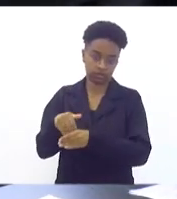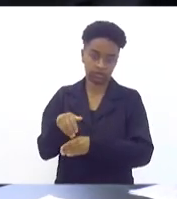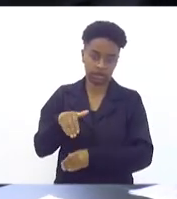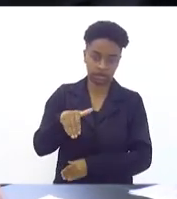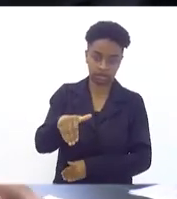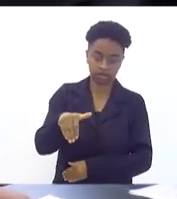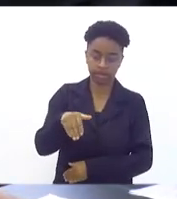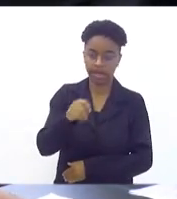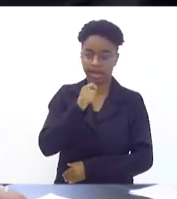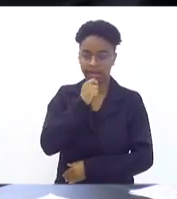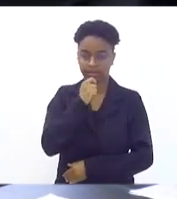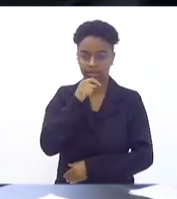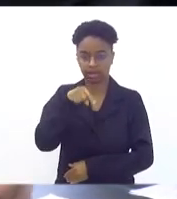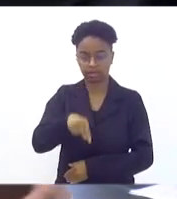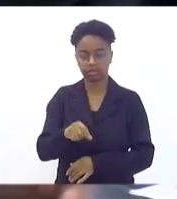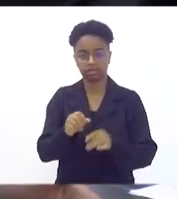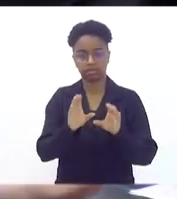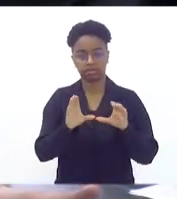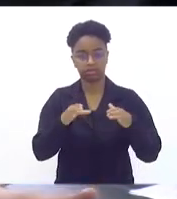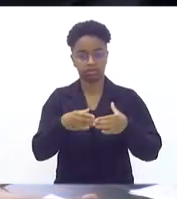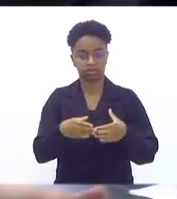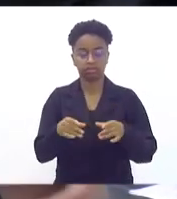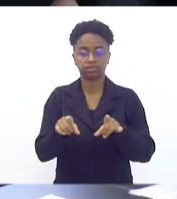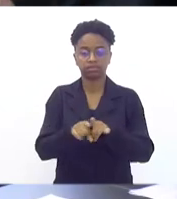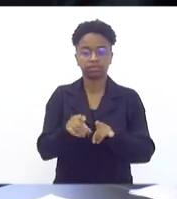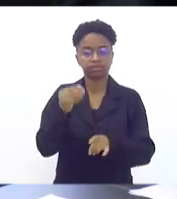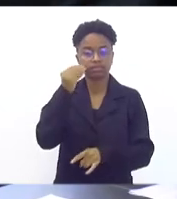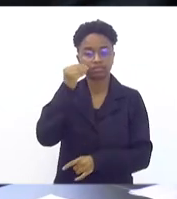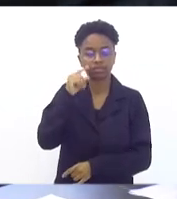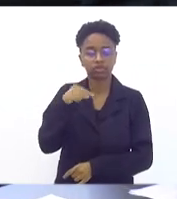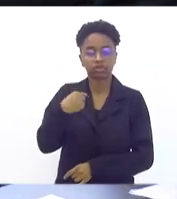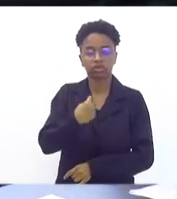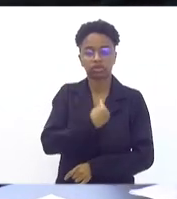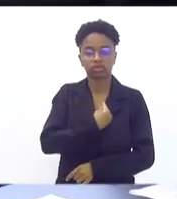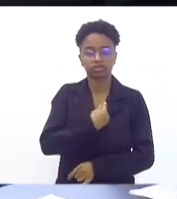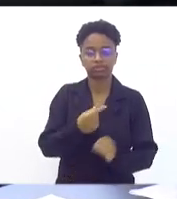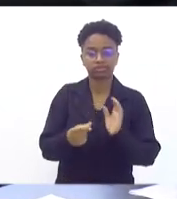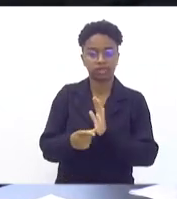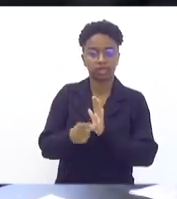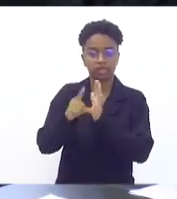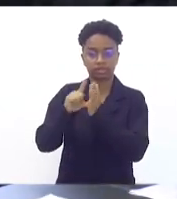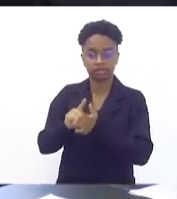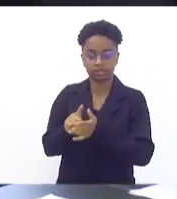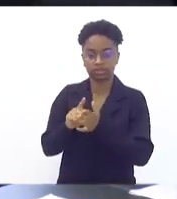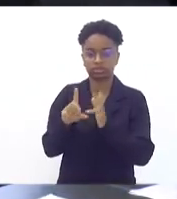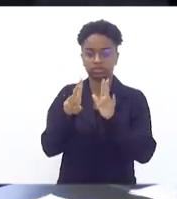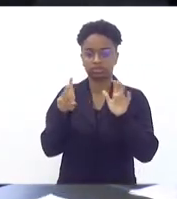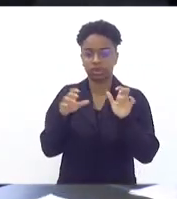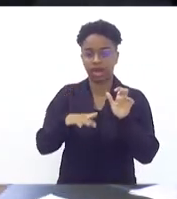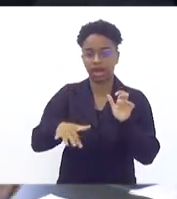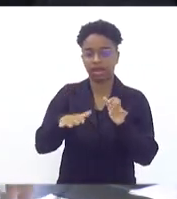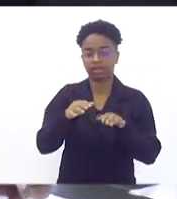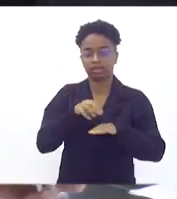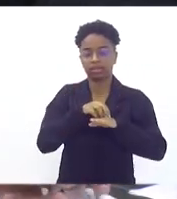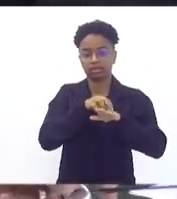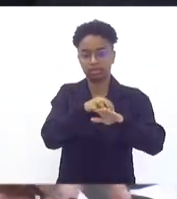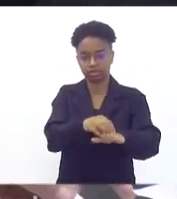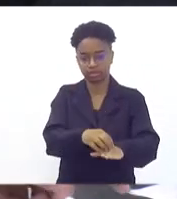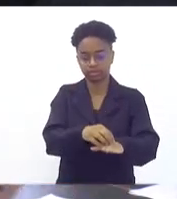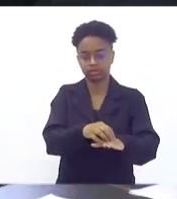membros da comissão para que a gente possa inclusive antecipar as oitivas referentes ao serviço de transporte e